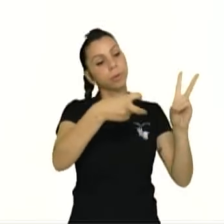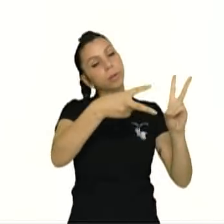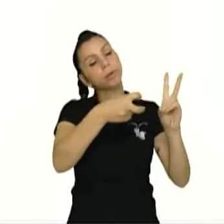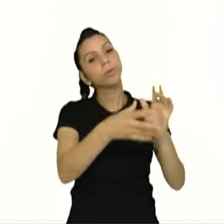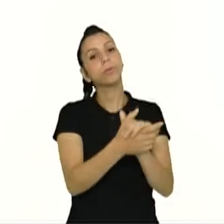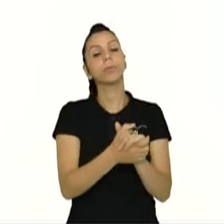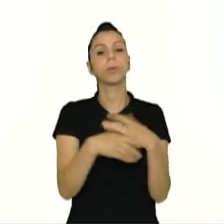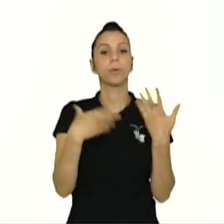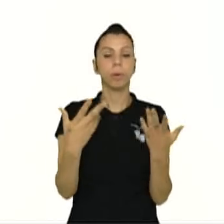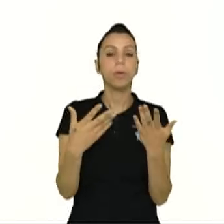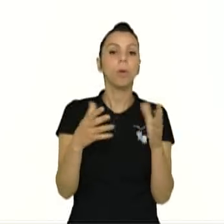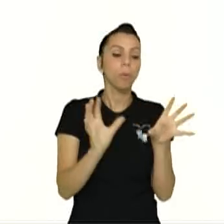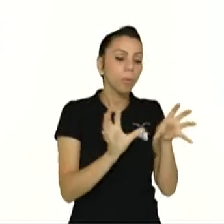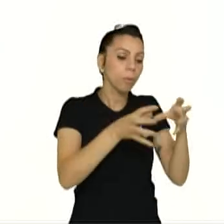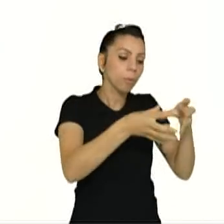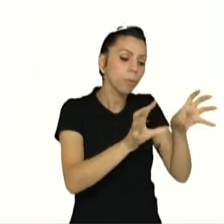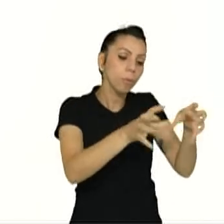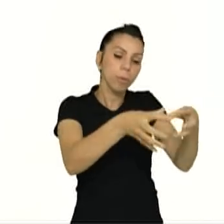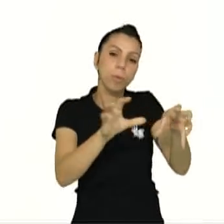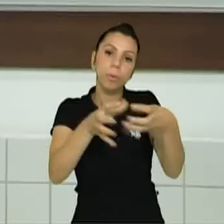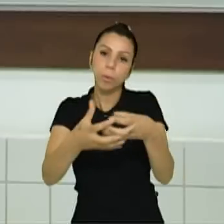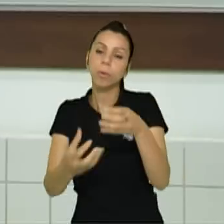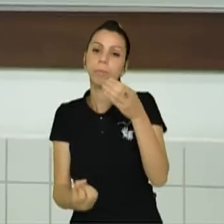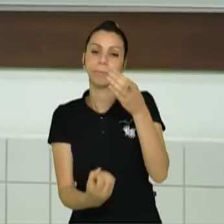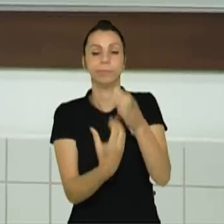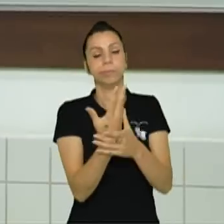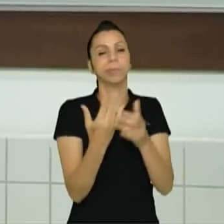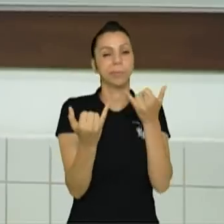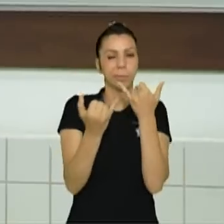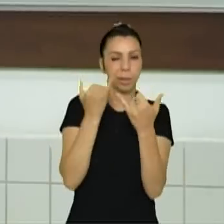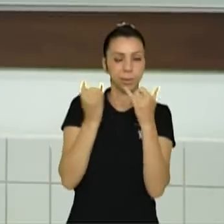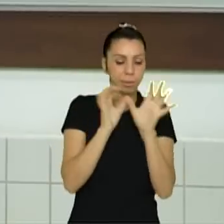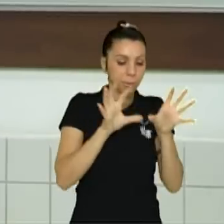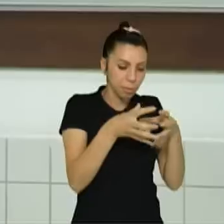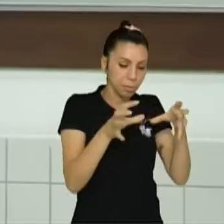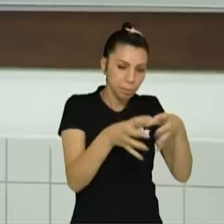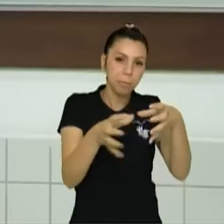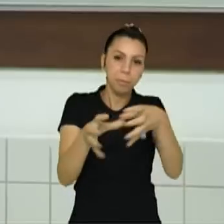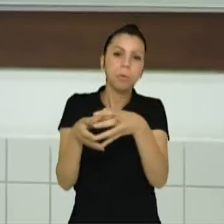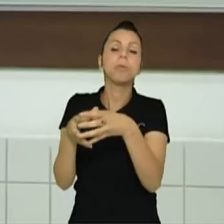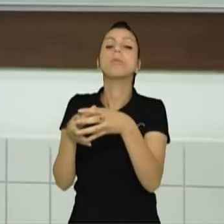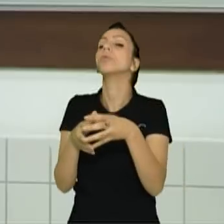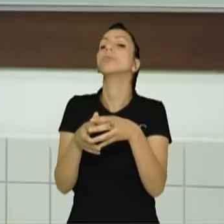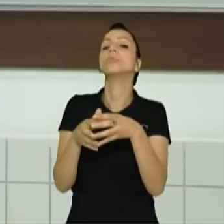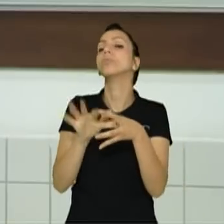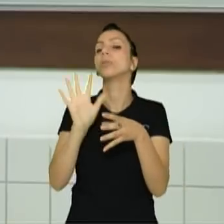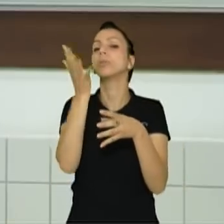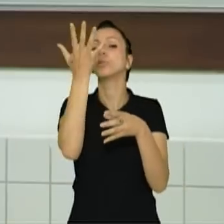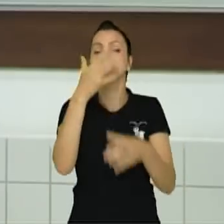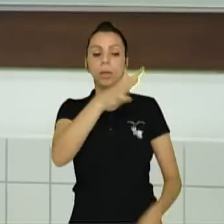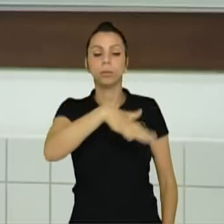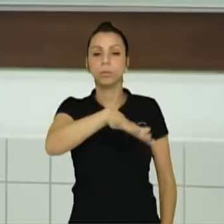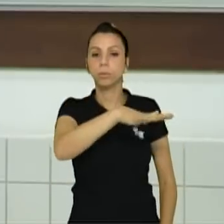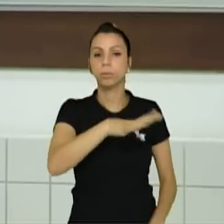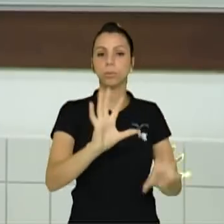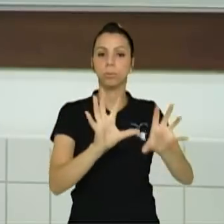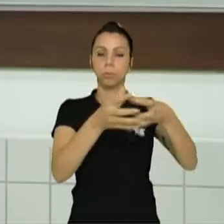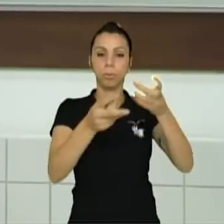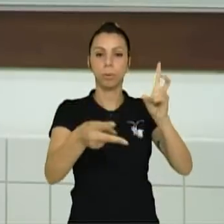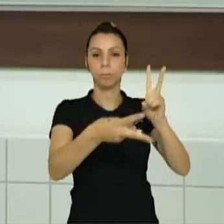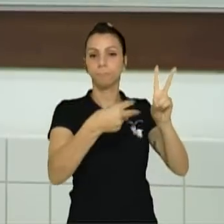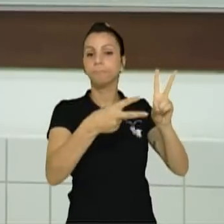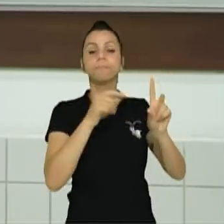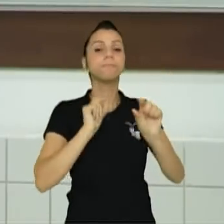vão ali aldear, ou seja, fundar um território semelhante a uma colônia, onde o que vai acontecer nesses aldeamentos indígenas,